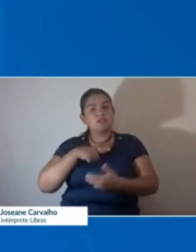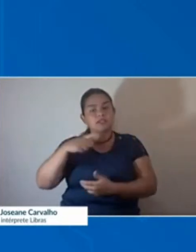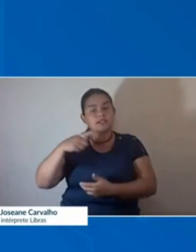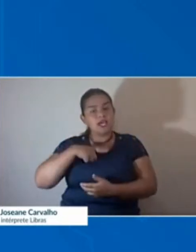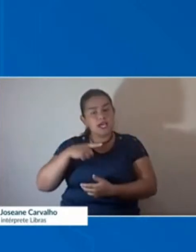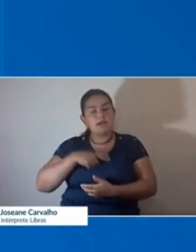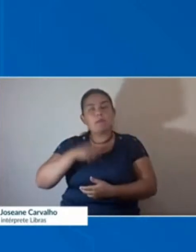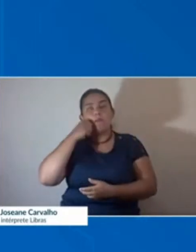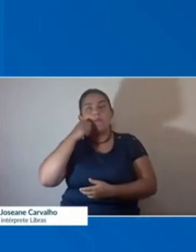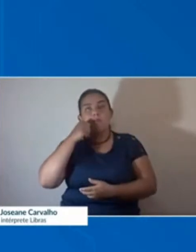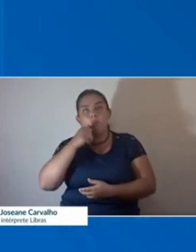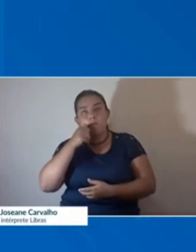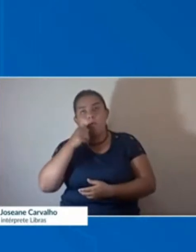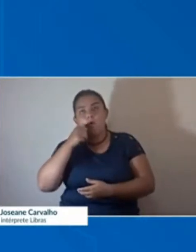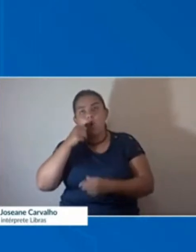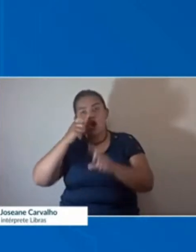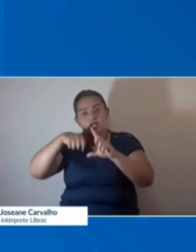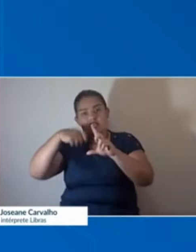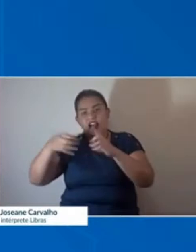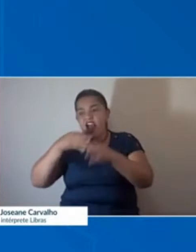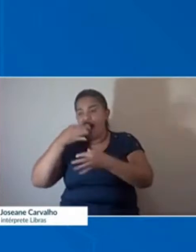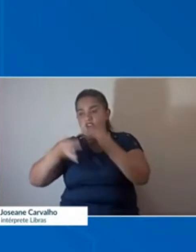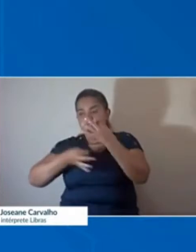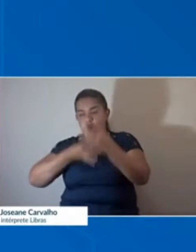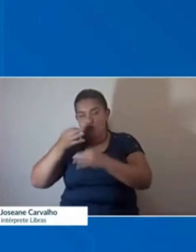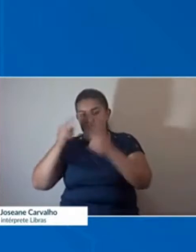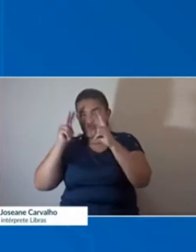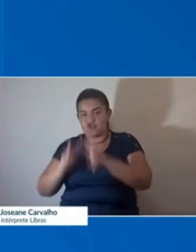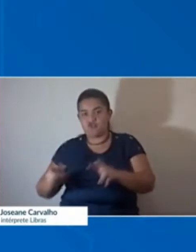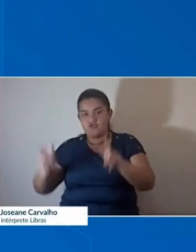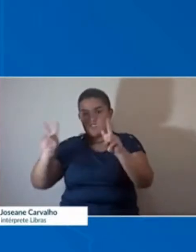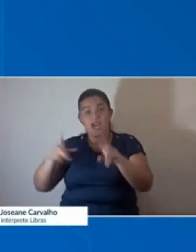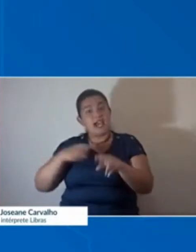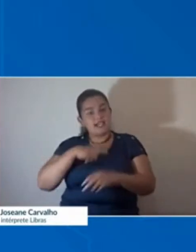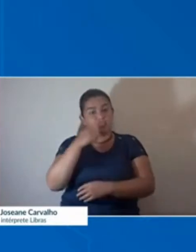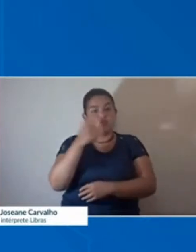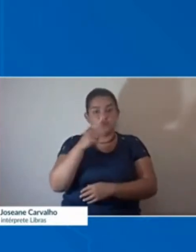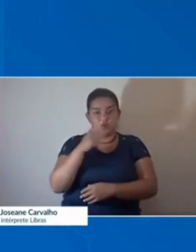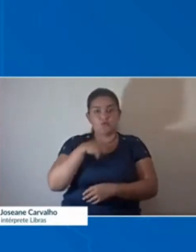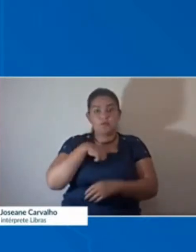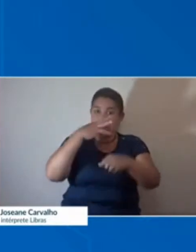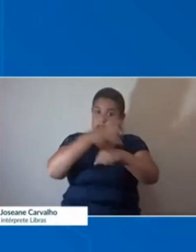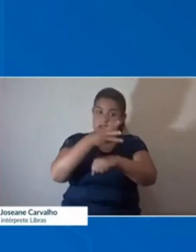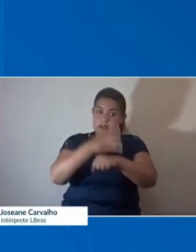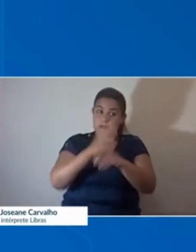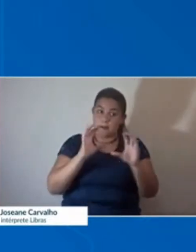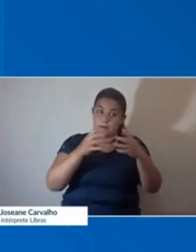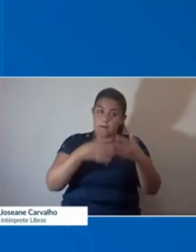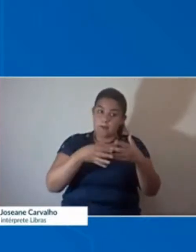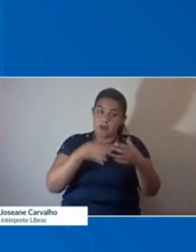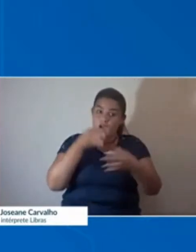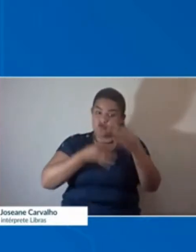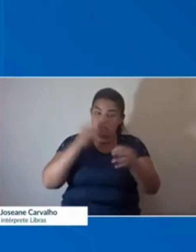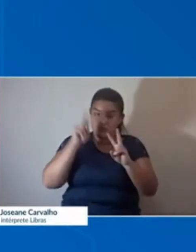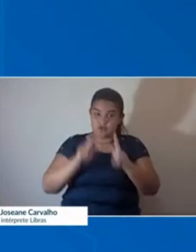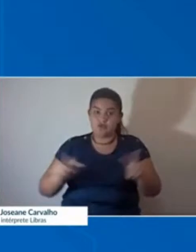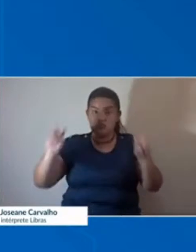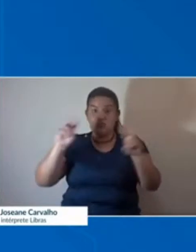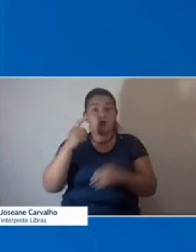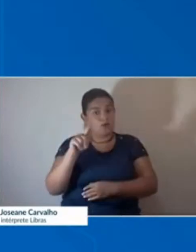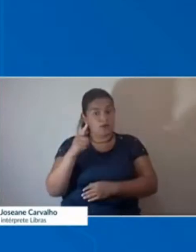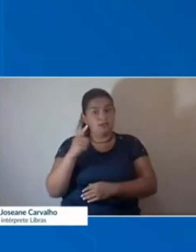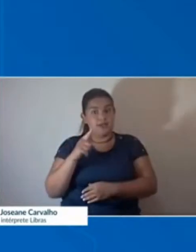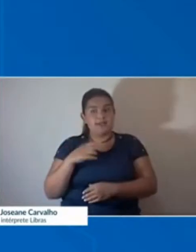mulheres do audiovisual do Pernambuco, aqui em Goiás você tem um grupo de WhatsApp de mulheres no audiovisual goiano, e elas se